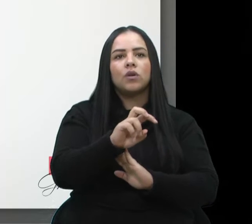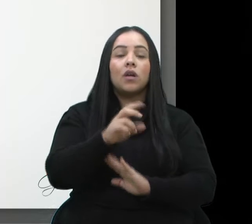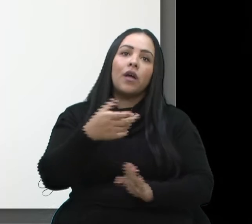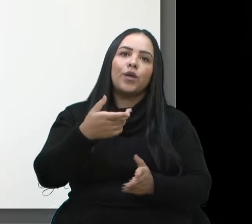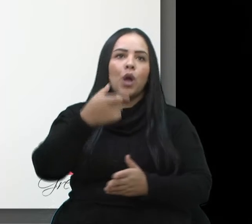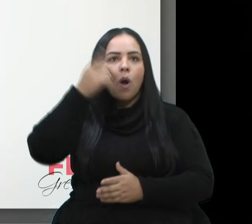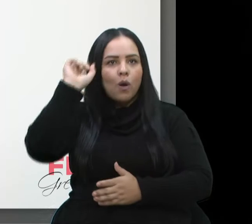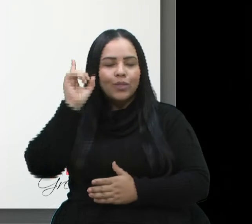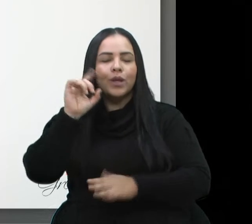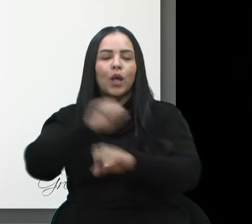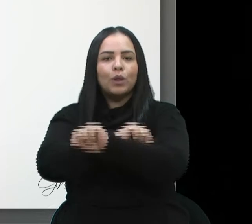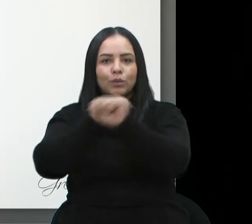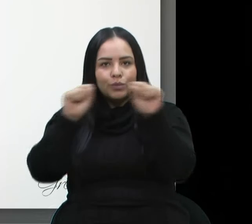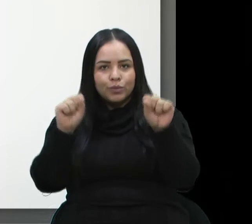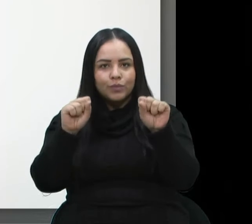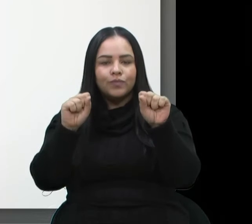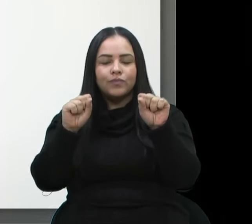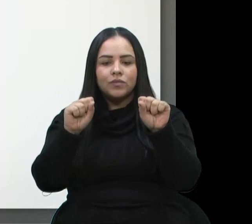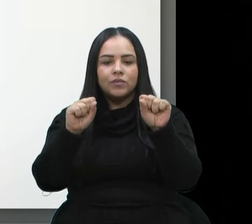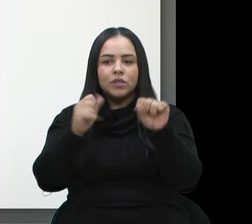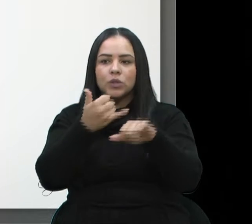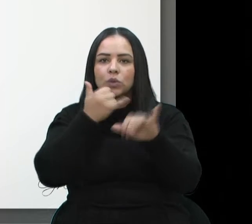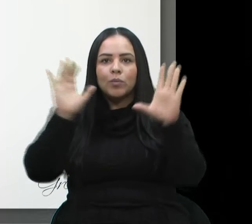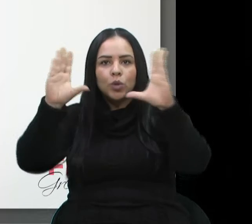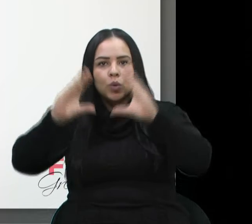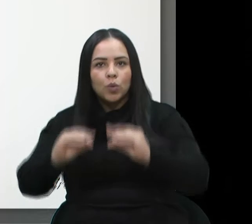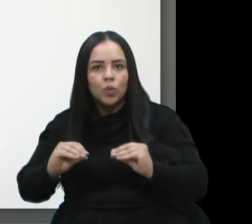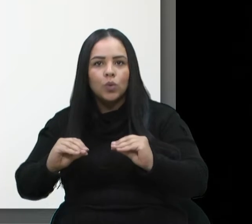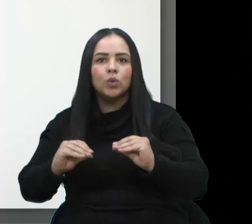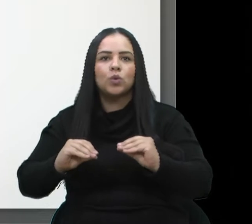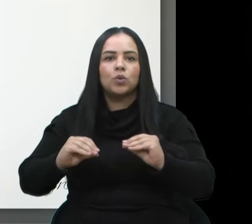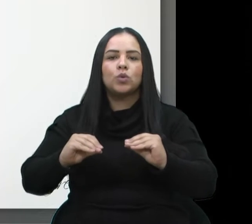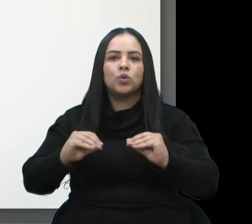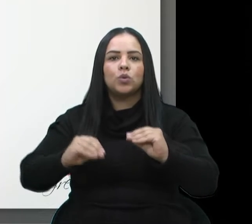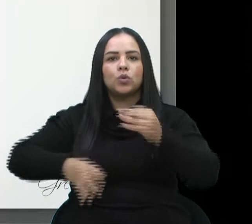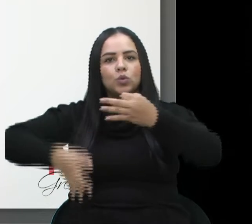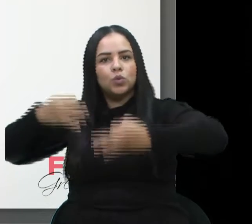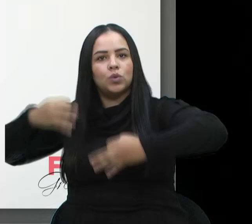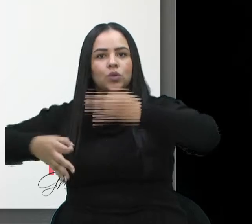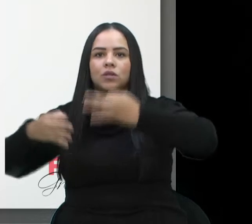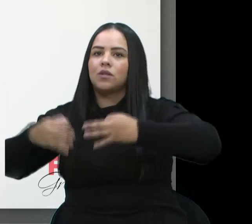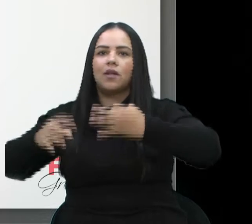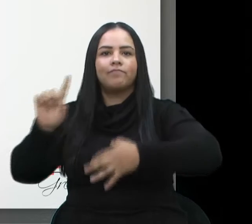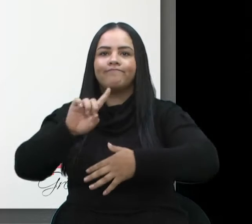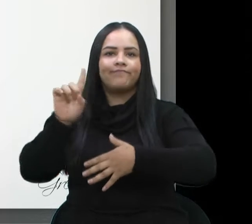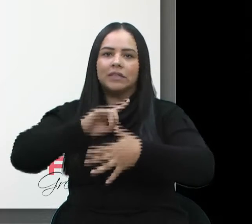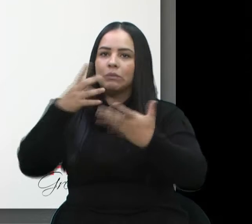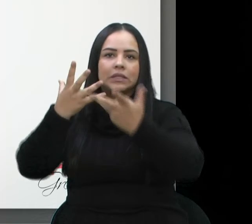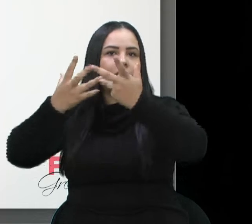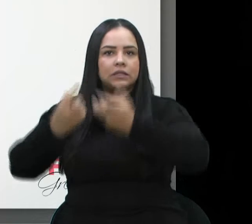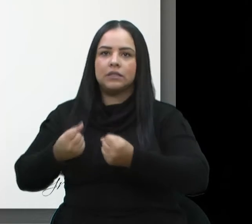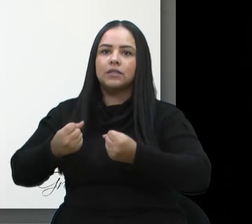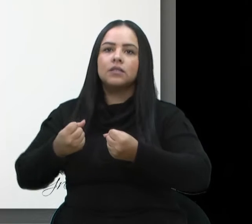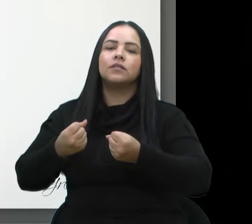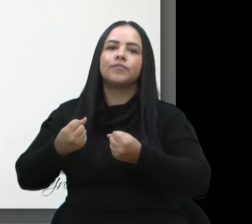né, o Ministério Público, na verdade, a Justiça não acolhe a tese do Ministério Público e